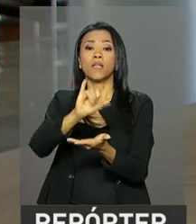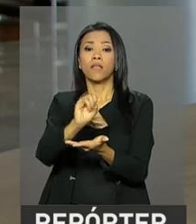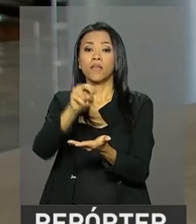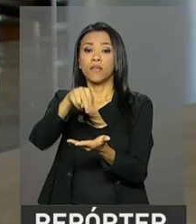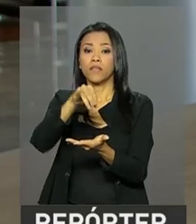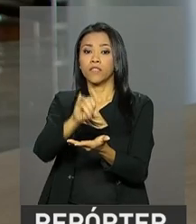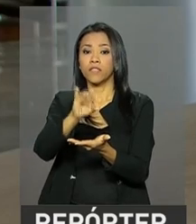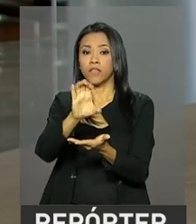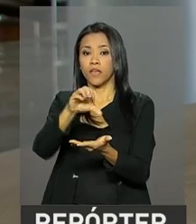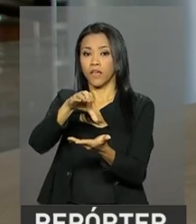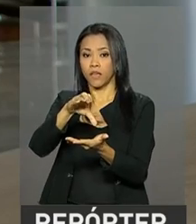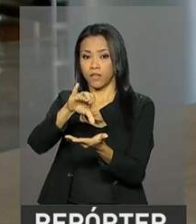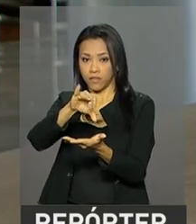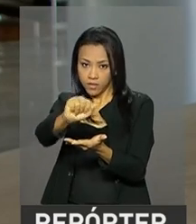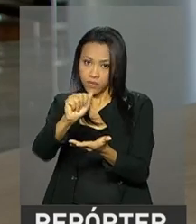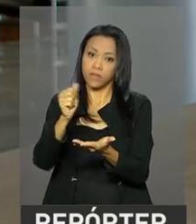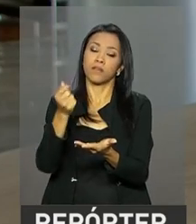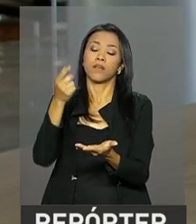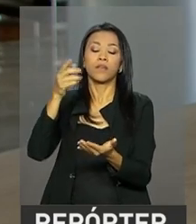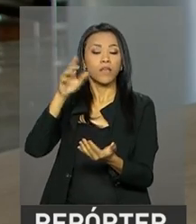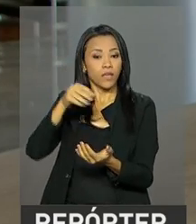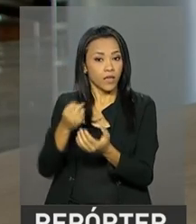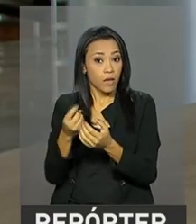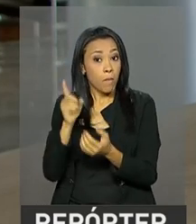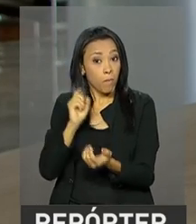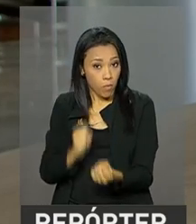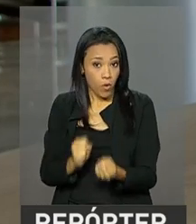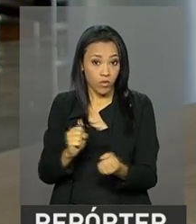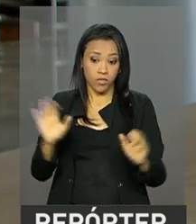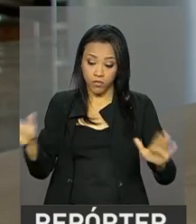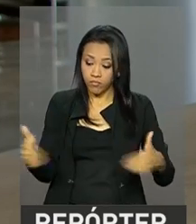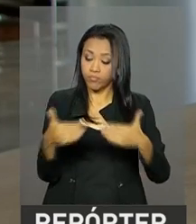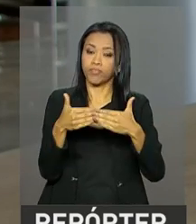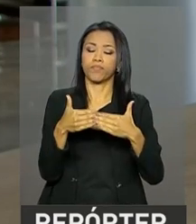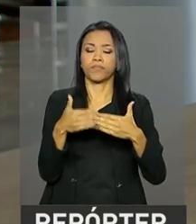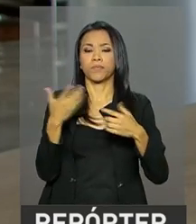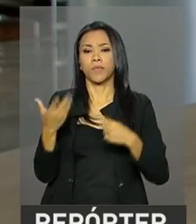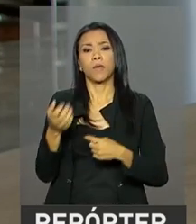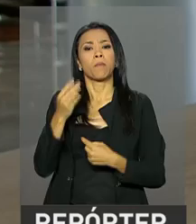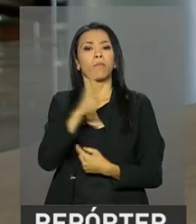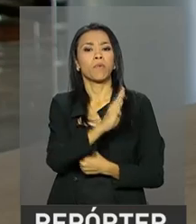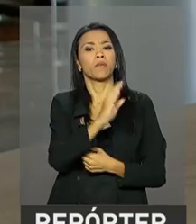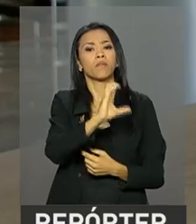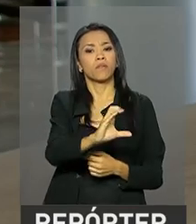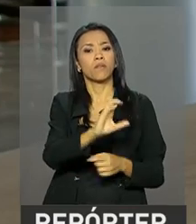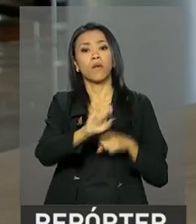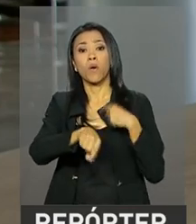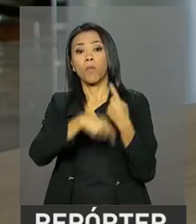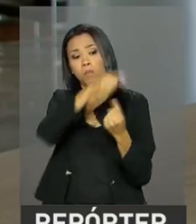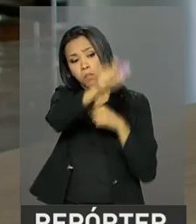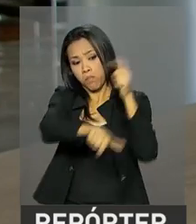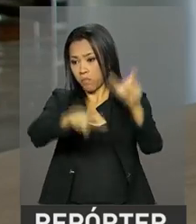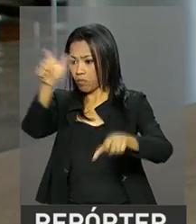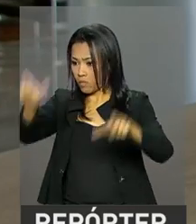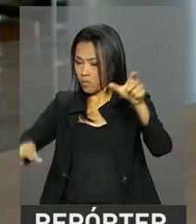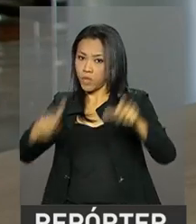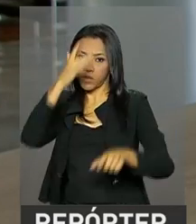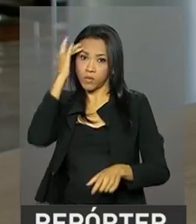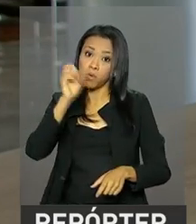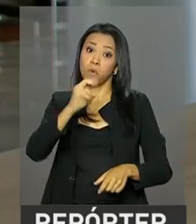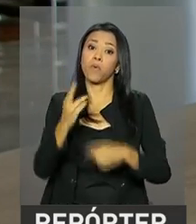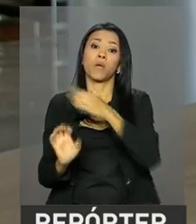pelo banco central e poderá ser firmado pela instituição pelo bc com pessoas físicas e com empresas